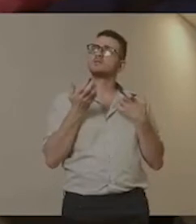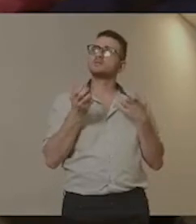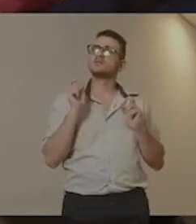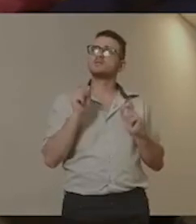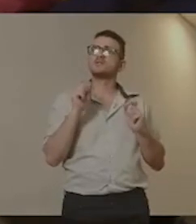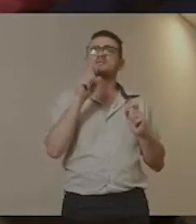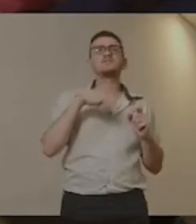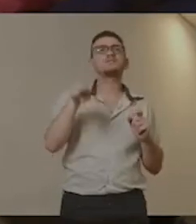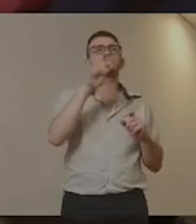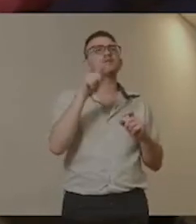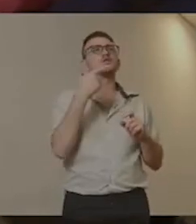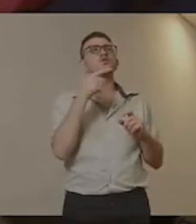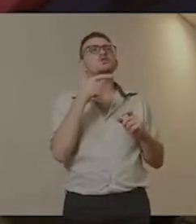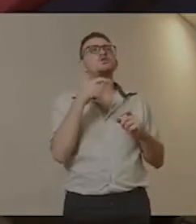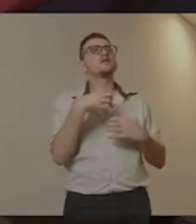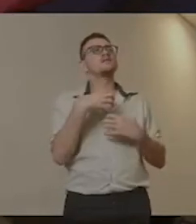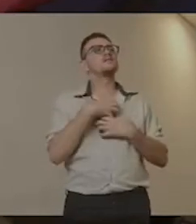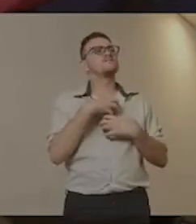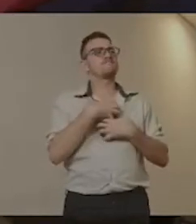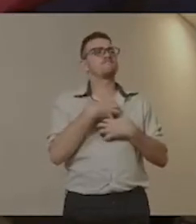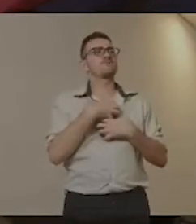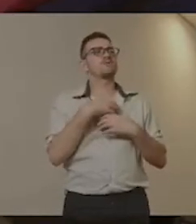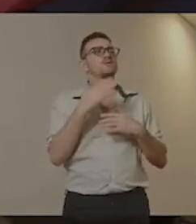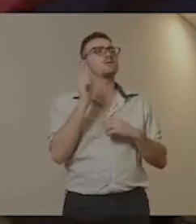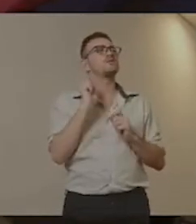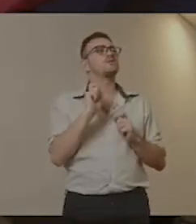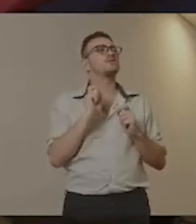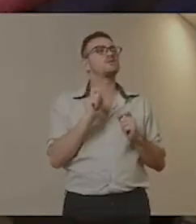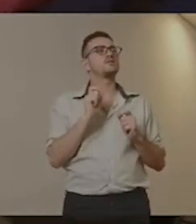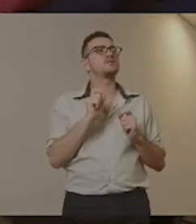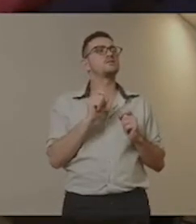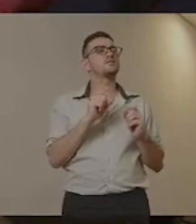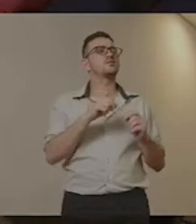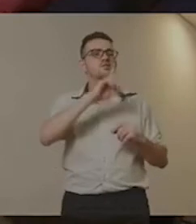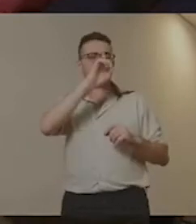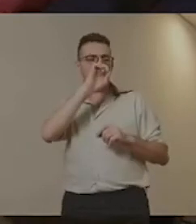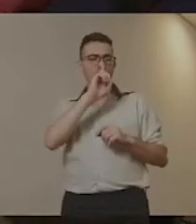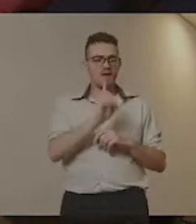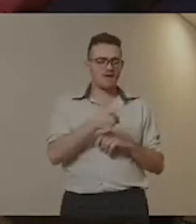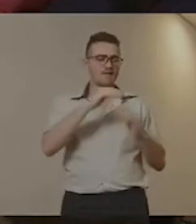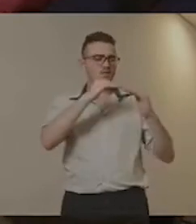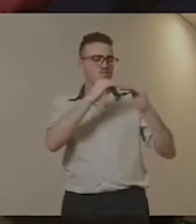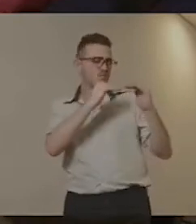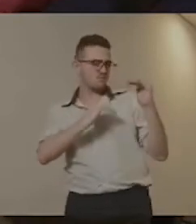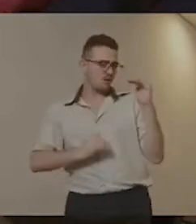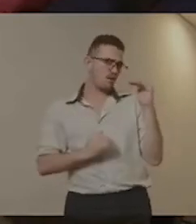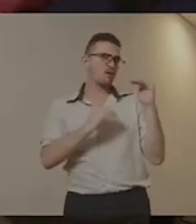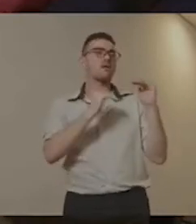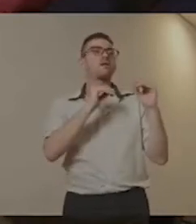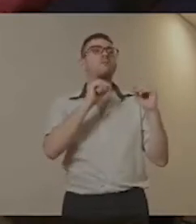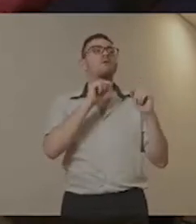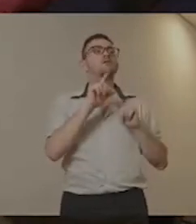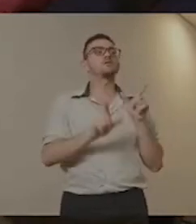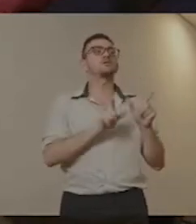essa sensação, sabe, de que a denúncia é para rebaixar o trabalho, o nosso trabalho.